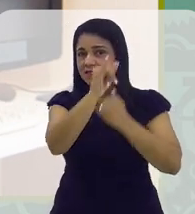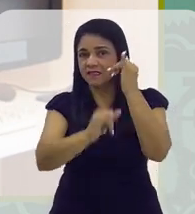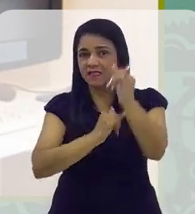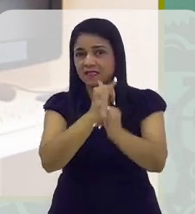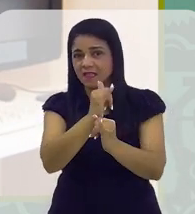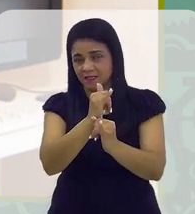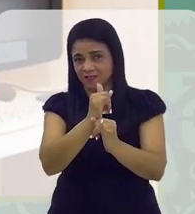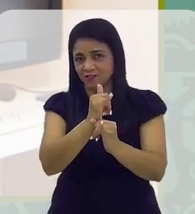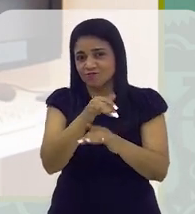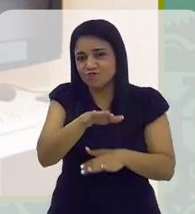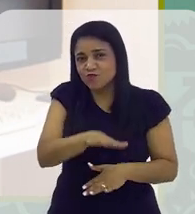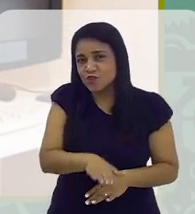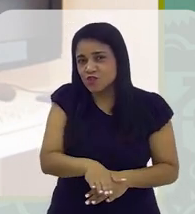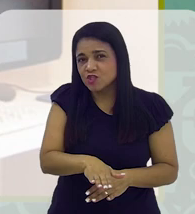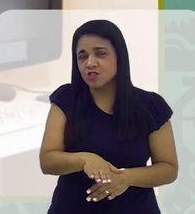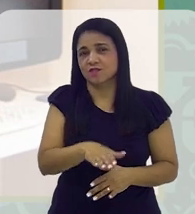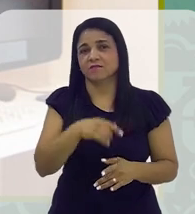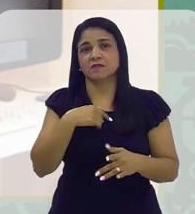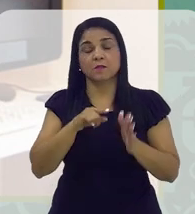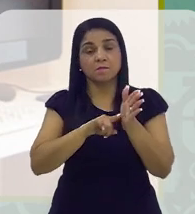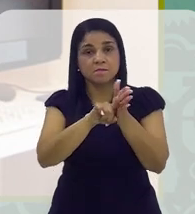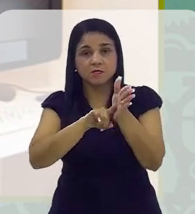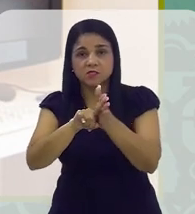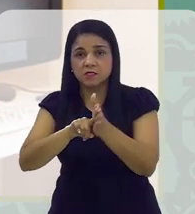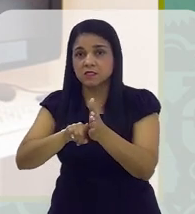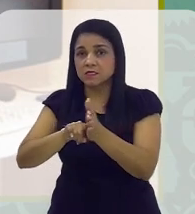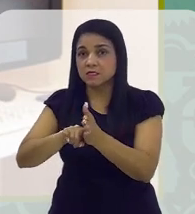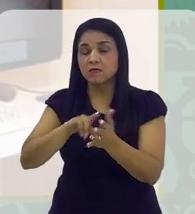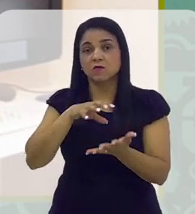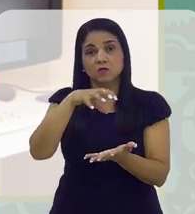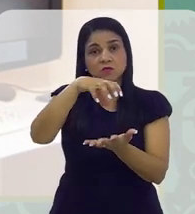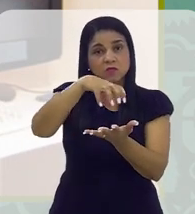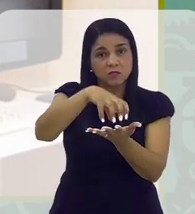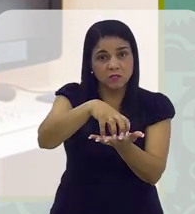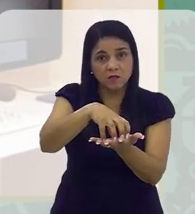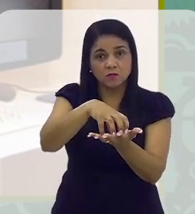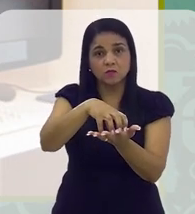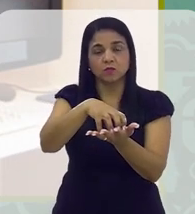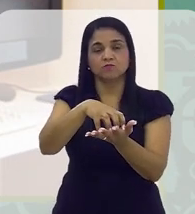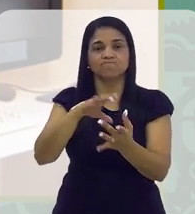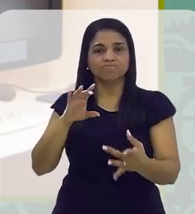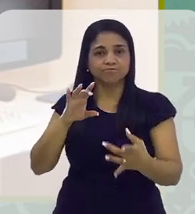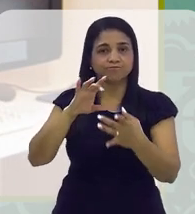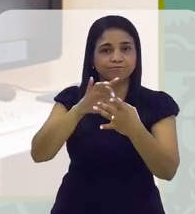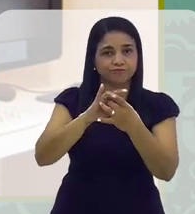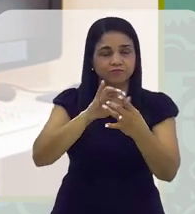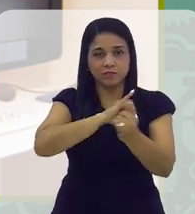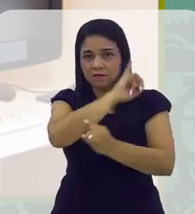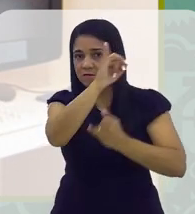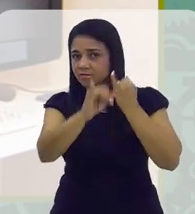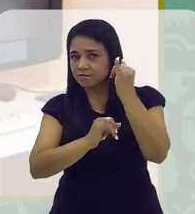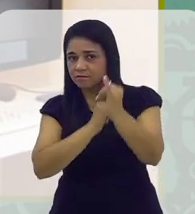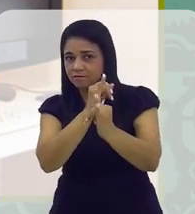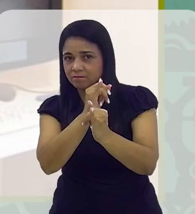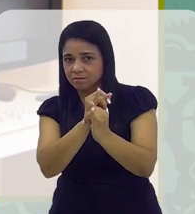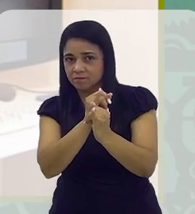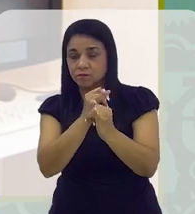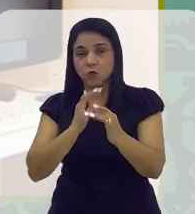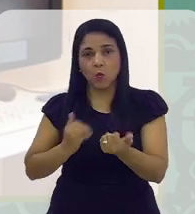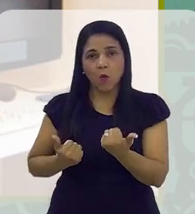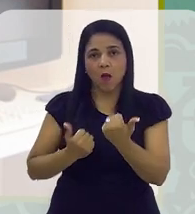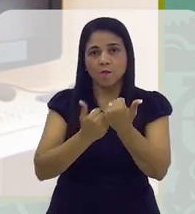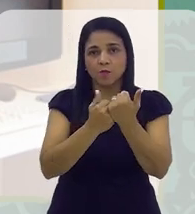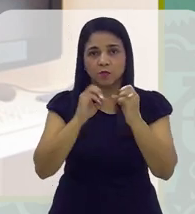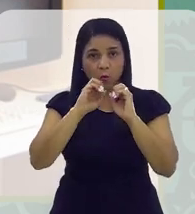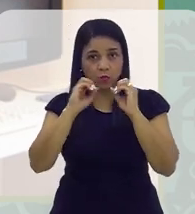cedo, como foi revelado em pesquisa do CETIC-BR, um centro de estudos ligado ao Comitê Gestor da Internet do Brasil, com o apoio